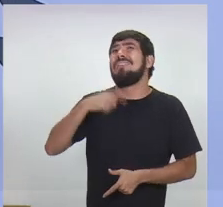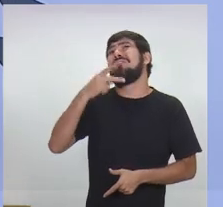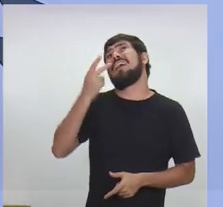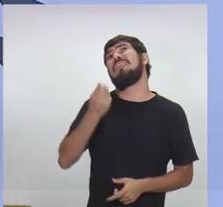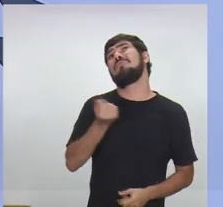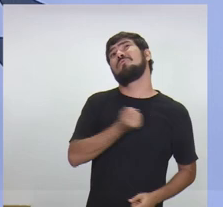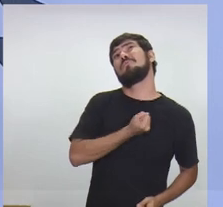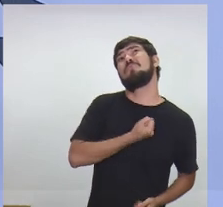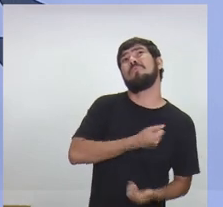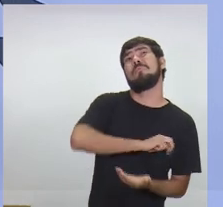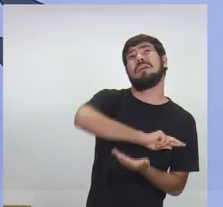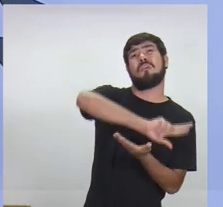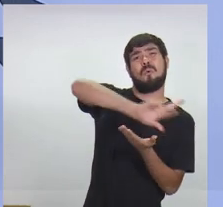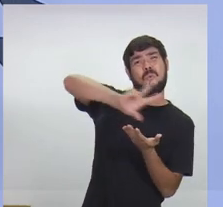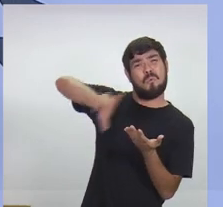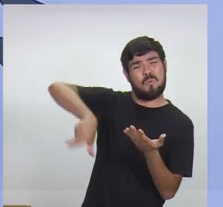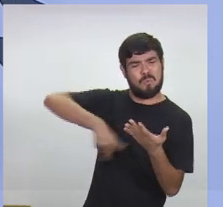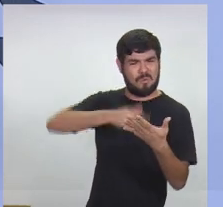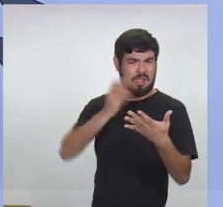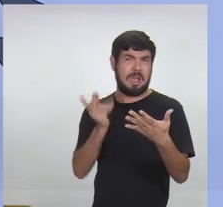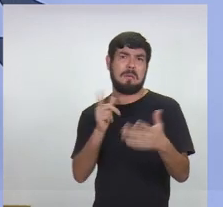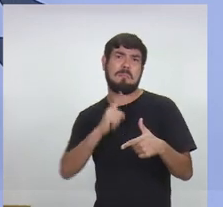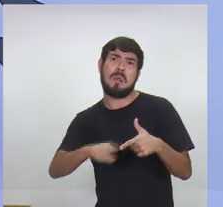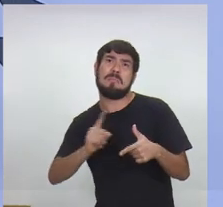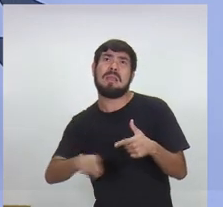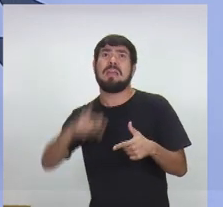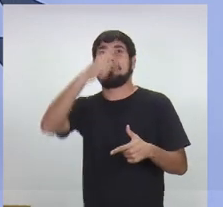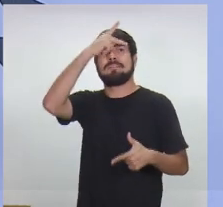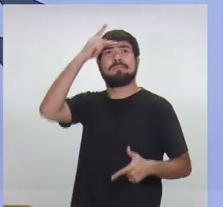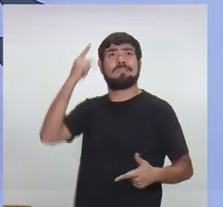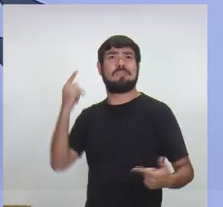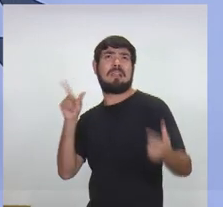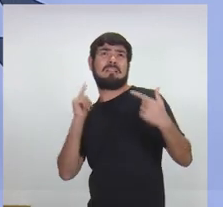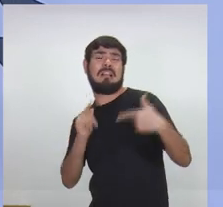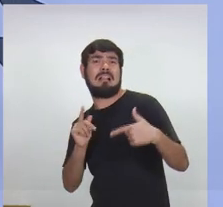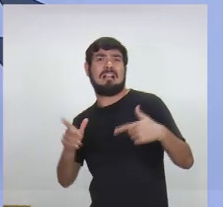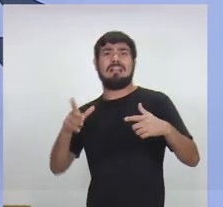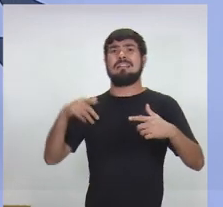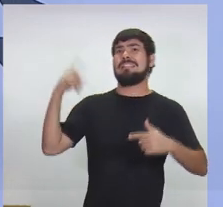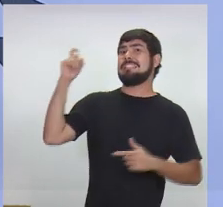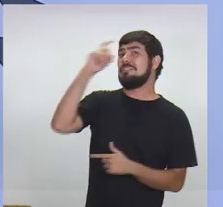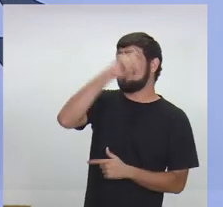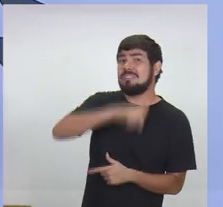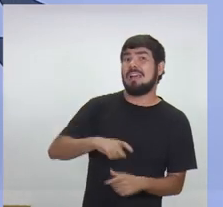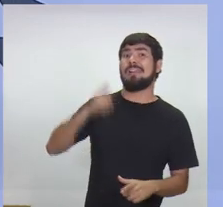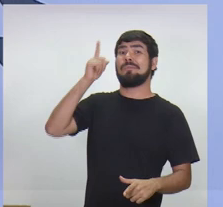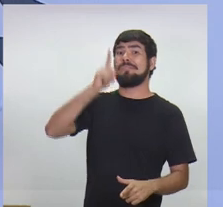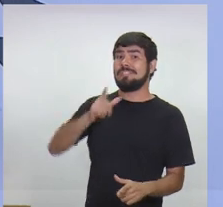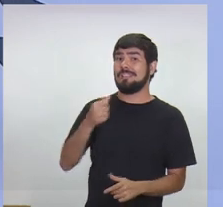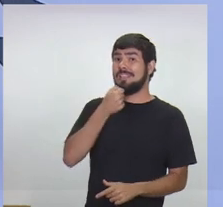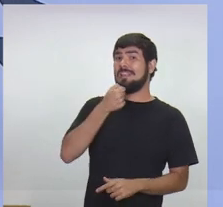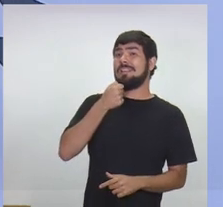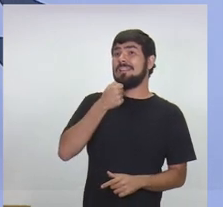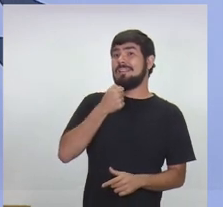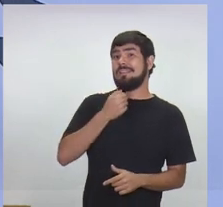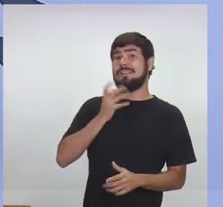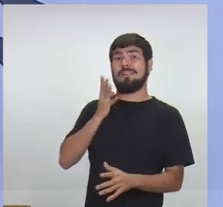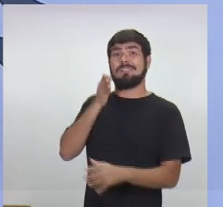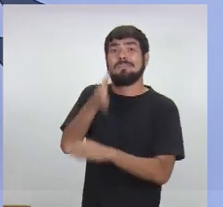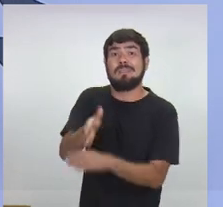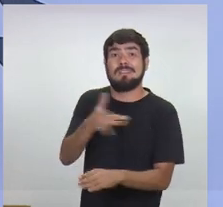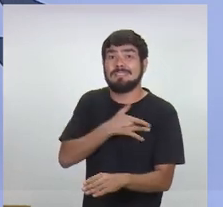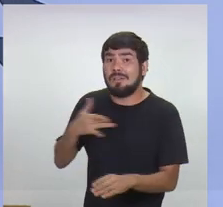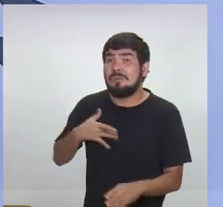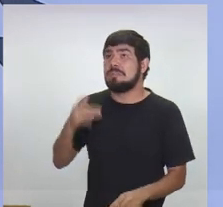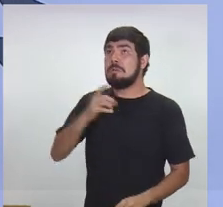números quando eu falo é de problemas que as pessoas enfrentam a dificuldade é para conseguir um atendimento na área de saúde do